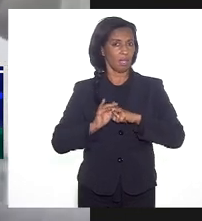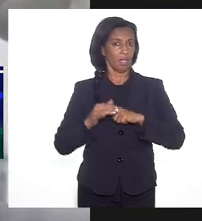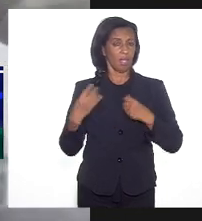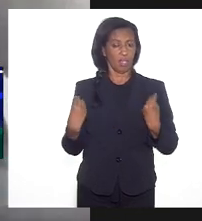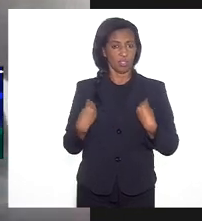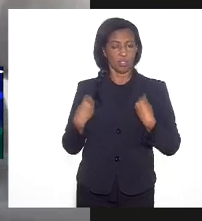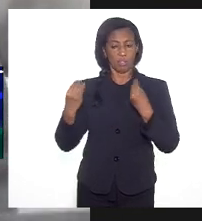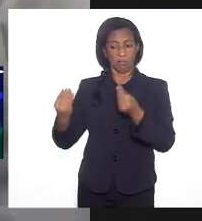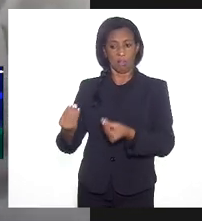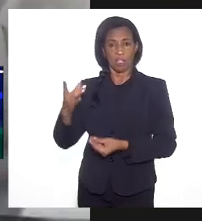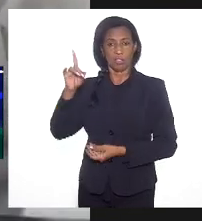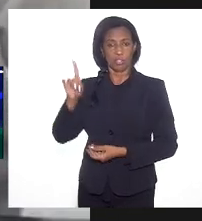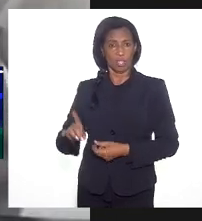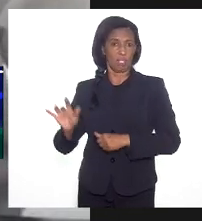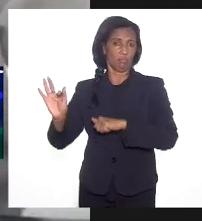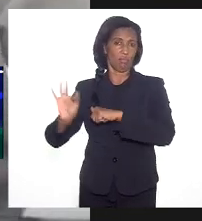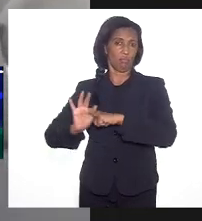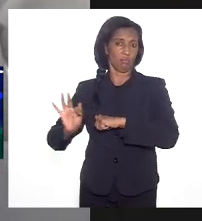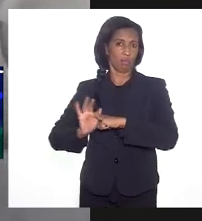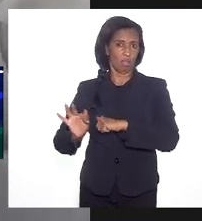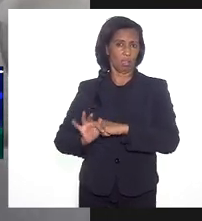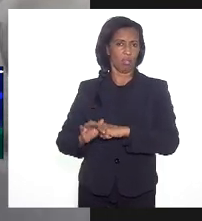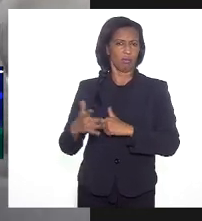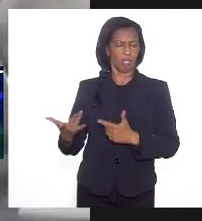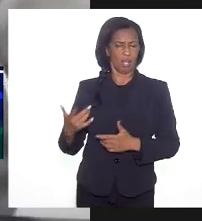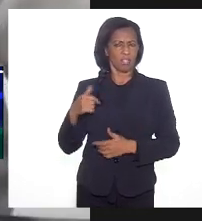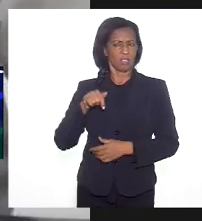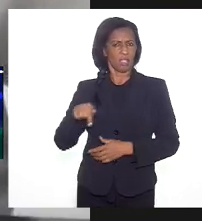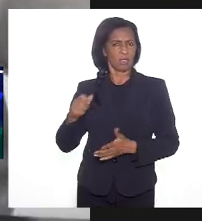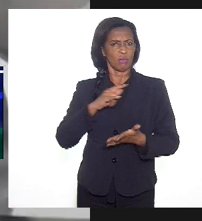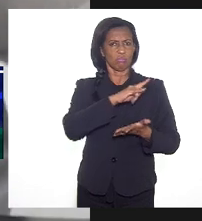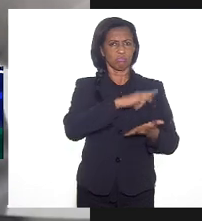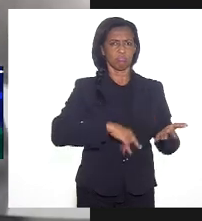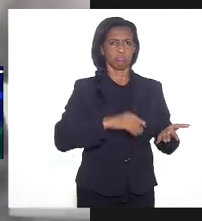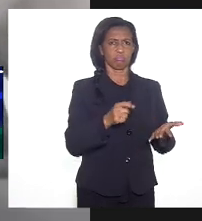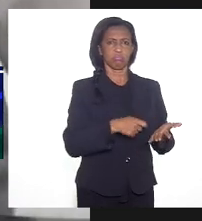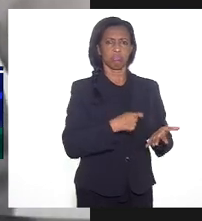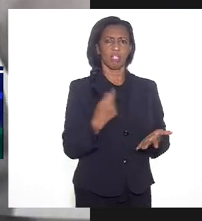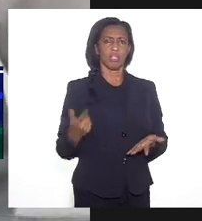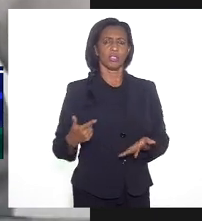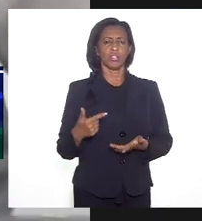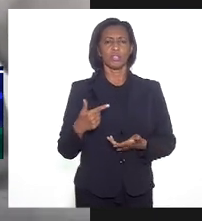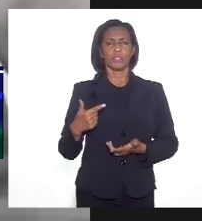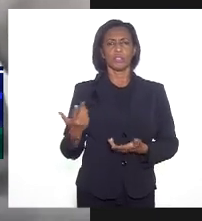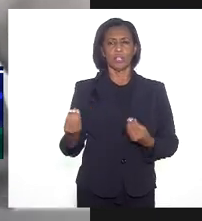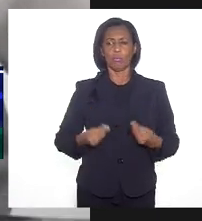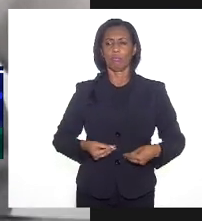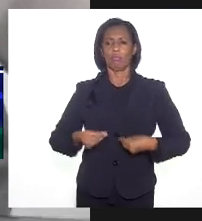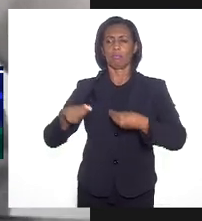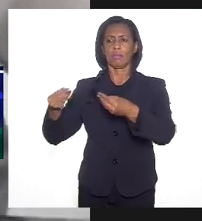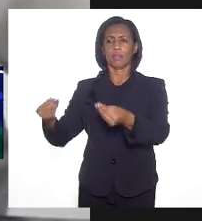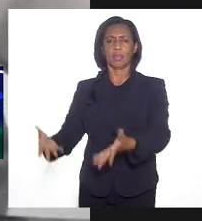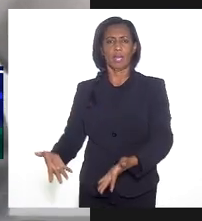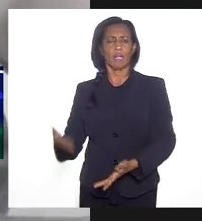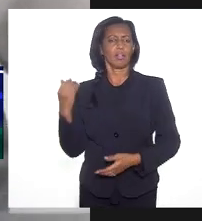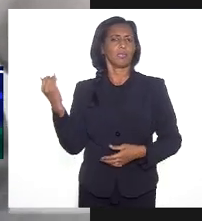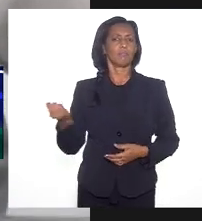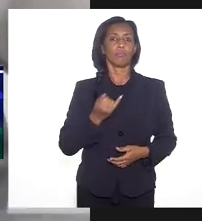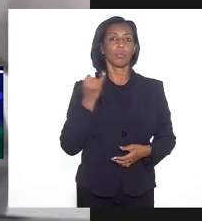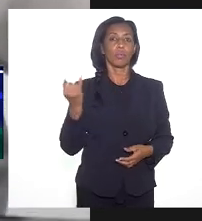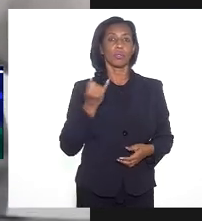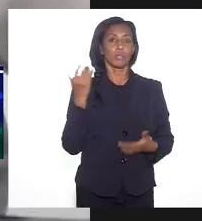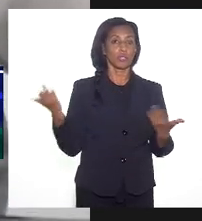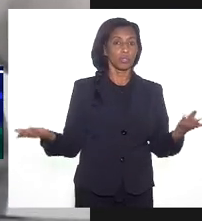autonomia àqueles técnicos e graças a essa autonomia a gente deu celeridade a várias entregas entregas importantes